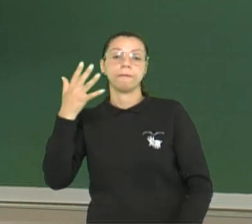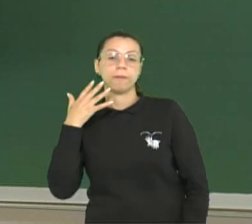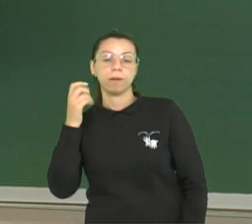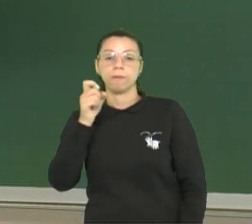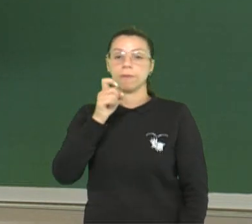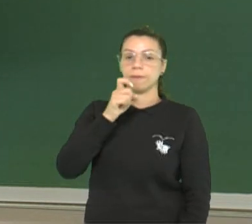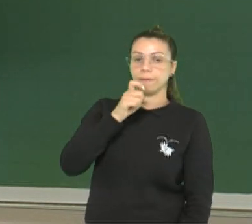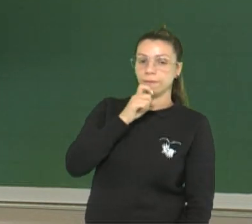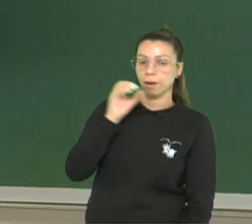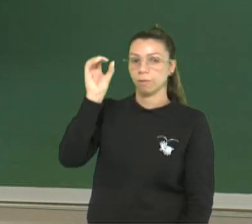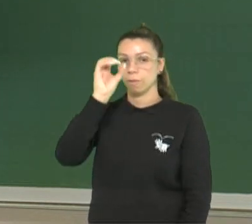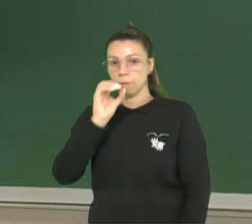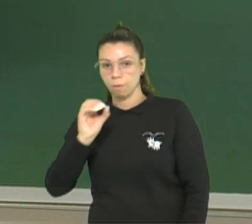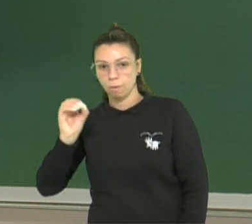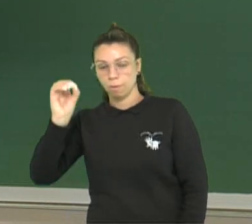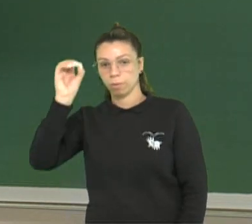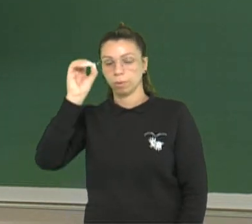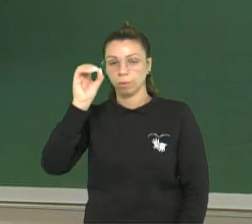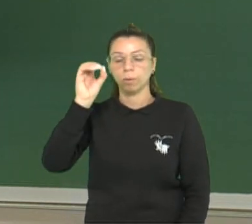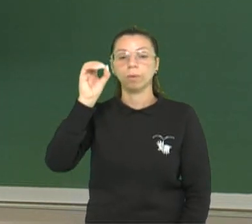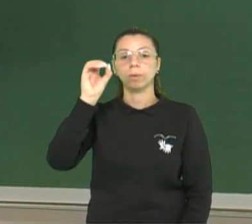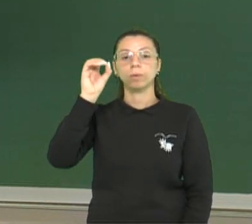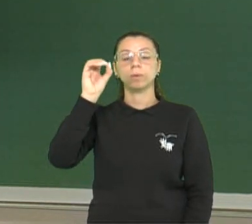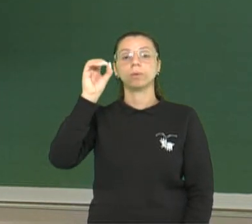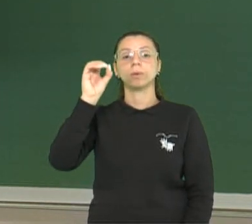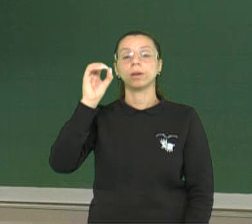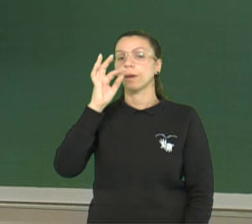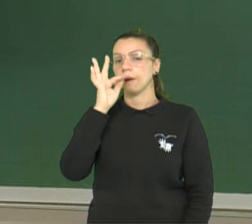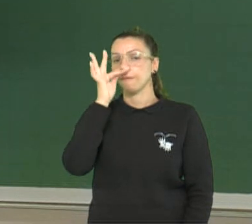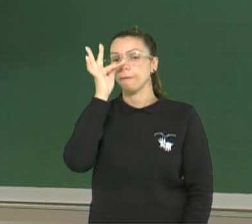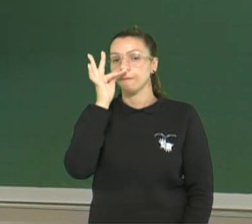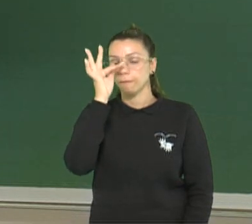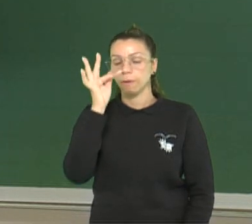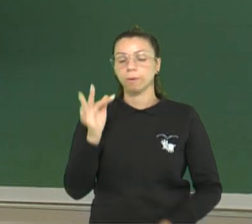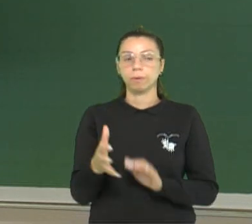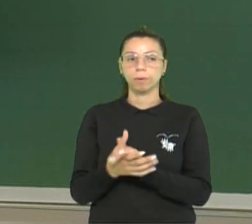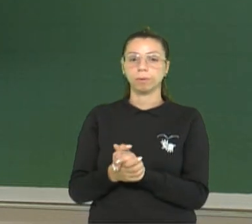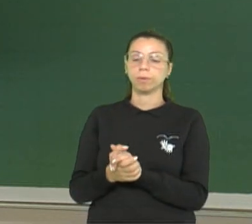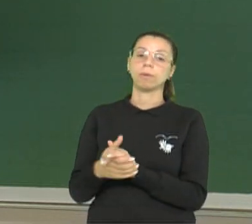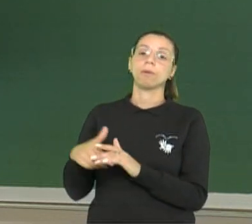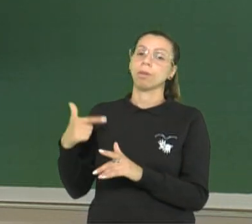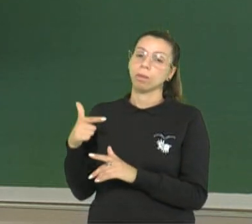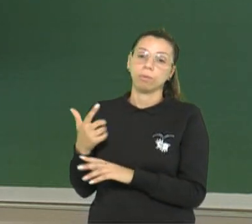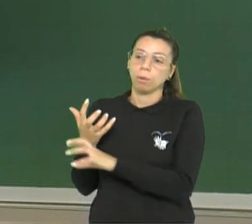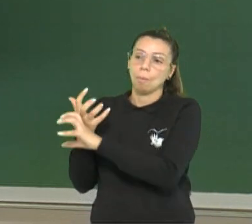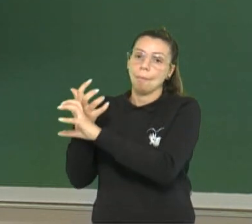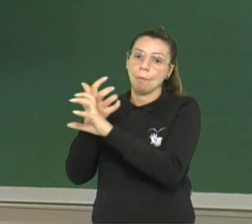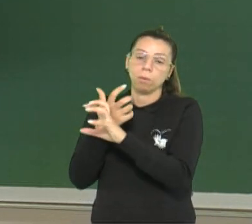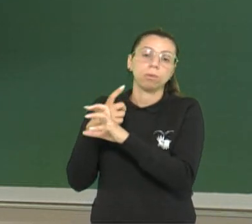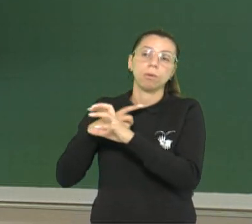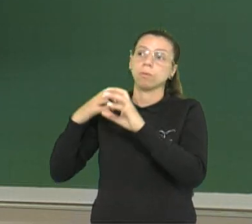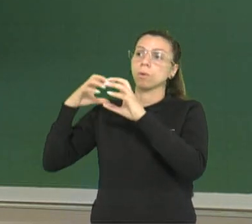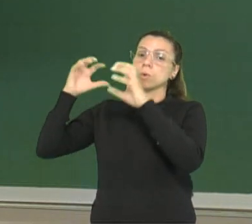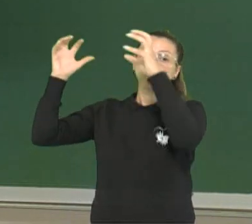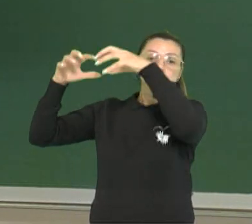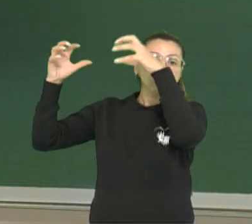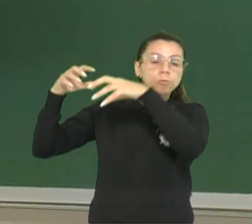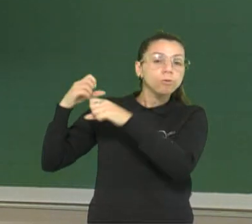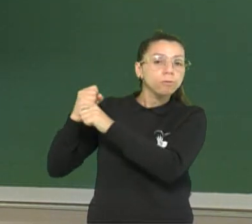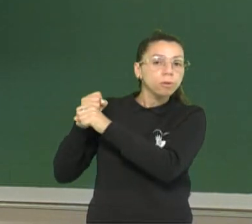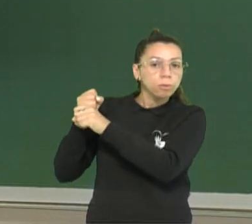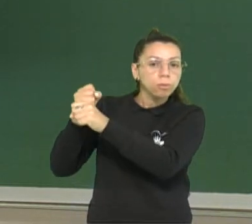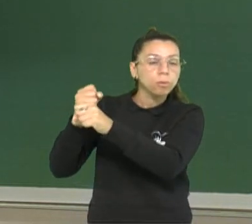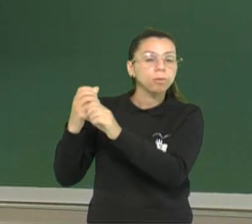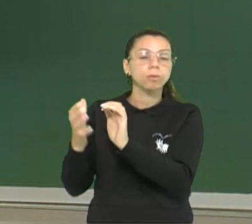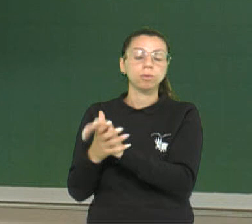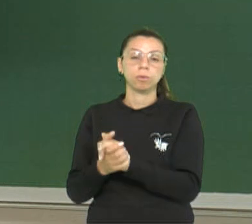primavera, porém sem estação seca, então haverão chuvas ao longo de todo o ano, e este verão